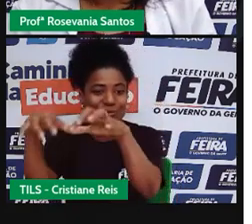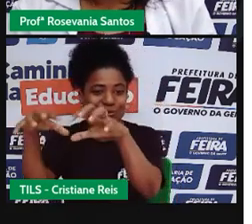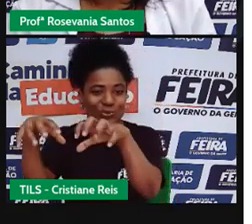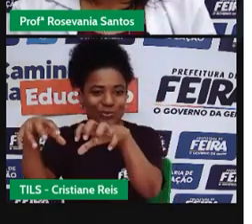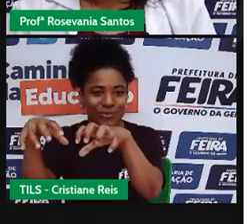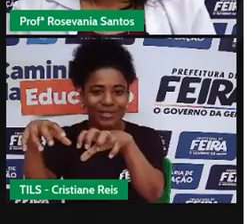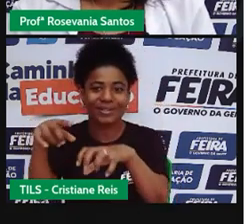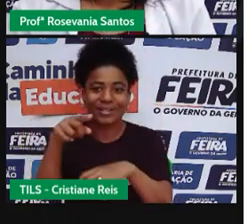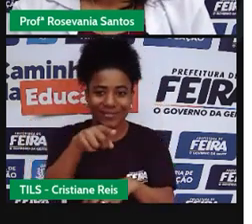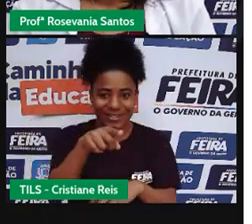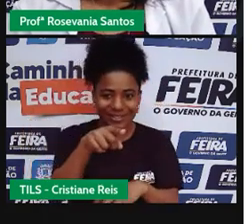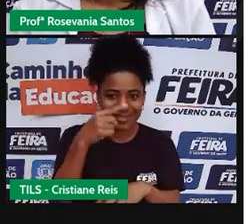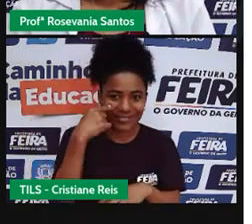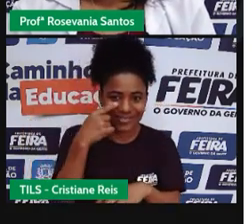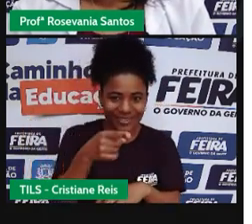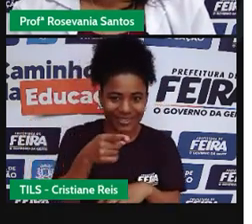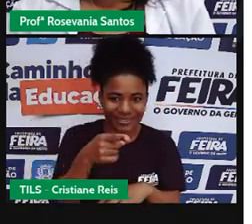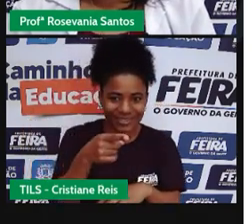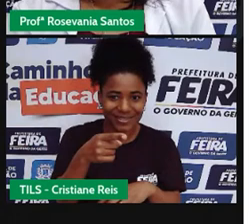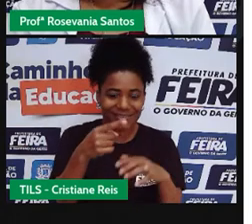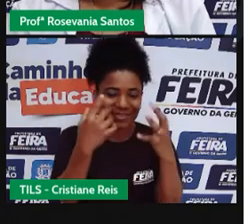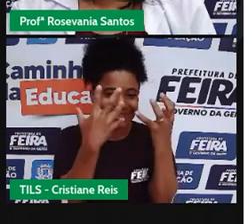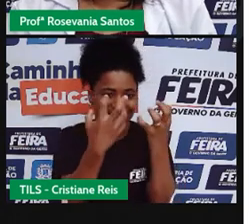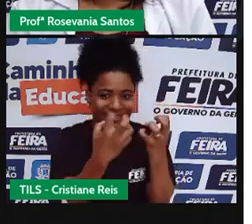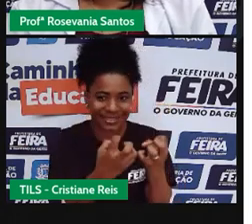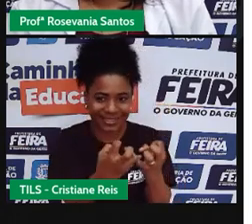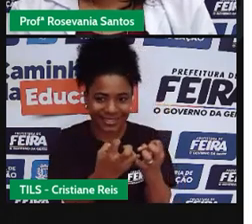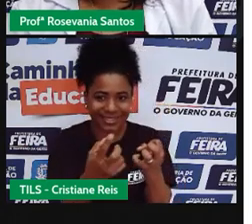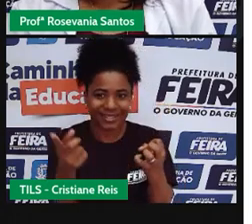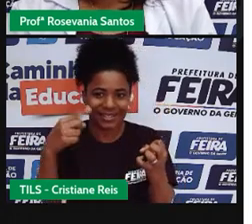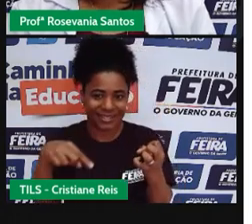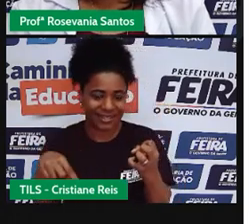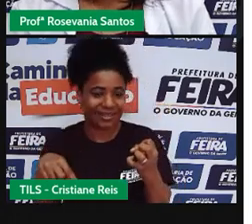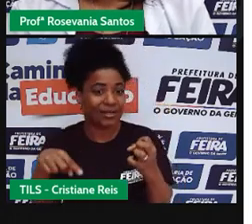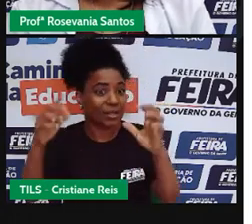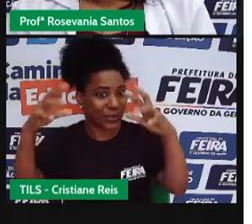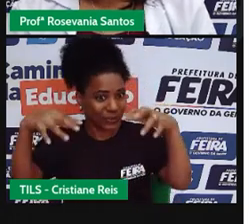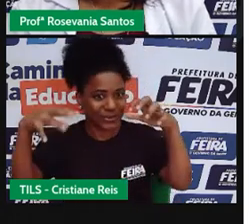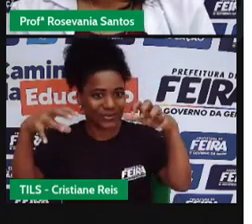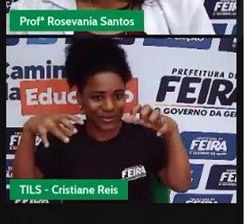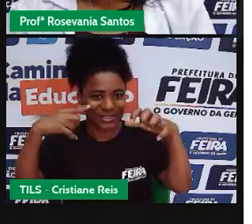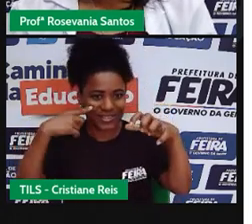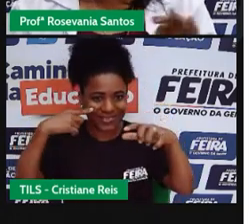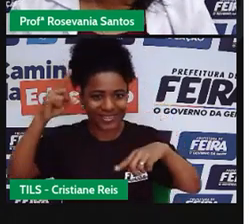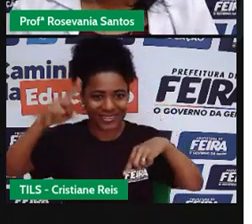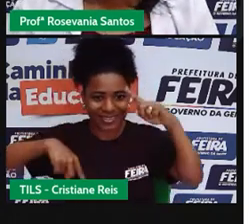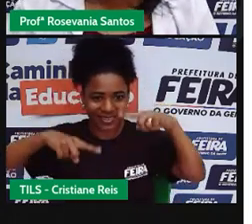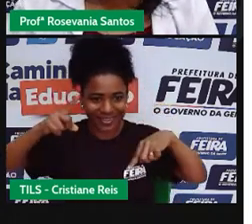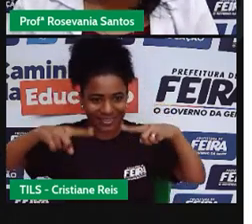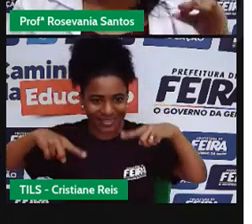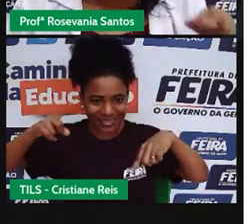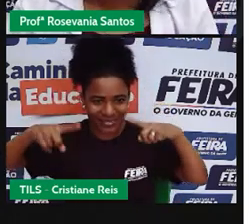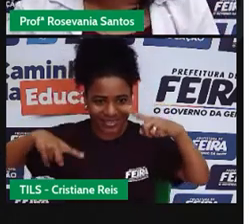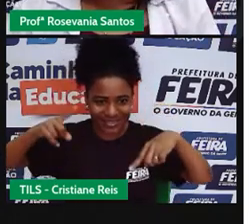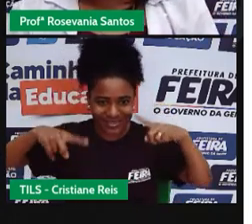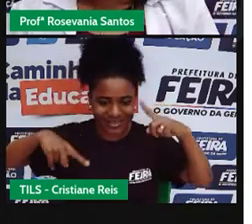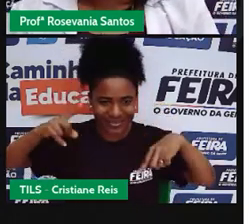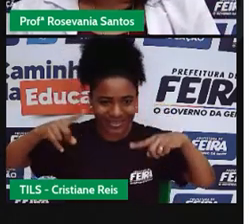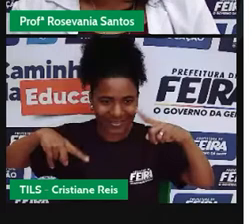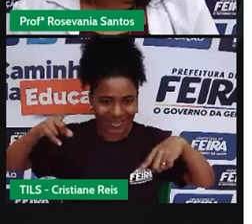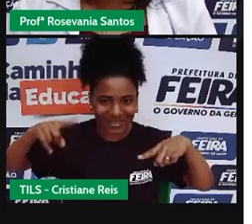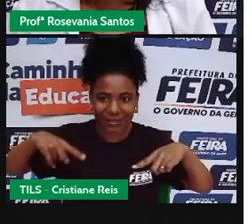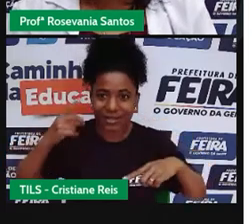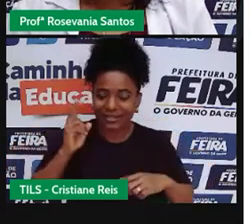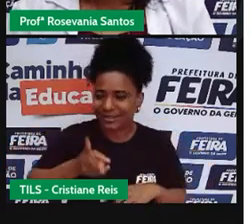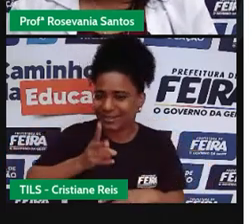tenho uma seca e outra chuvosa. Eu tenho uma seca e outra chuvosa. Percebeu como isso é regular